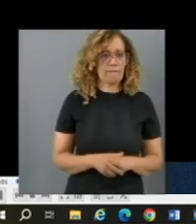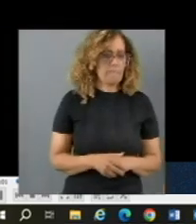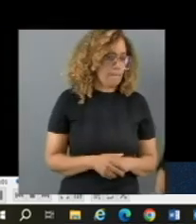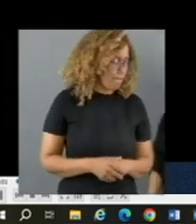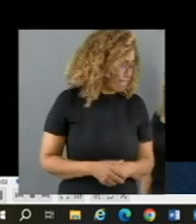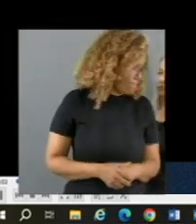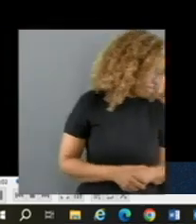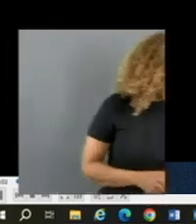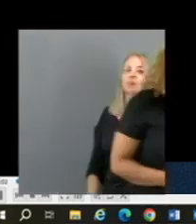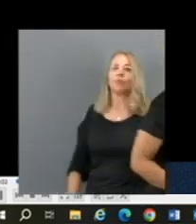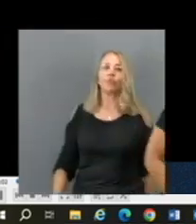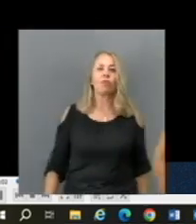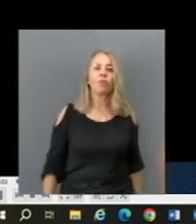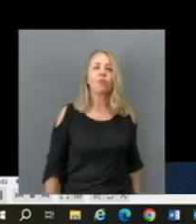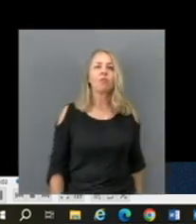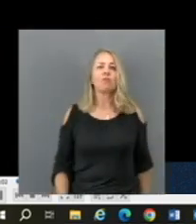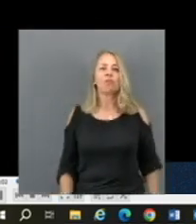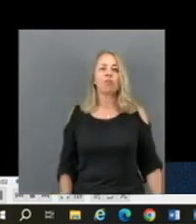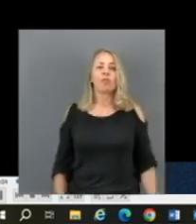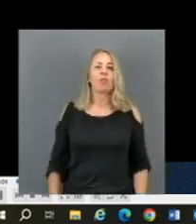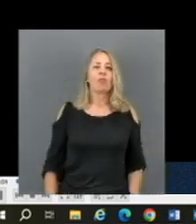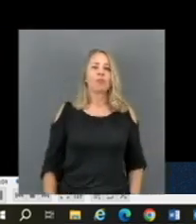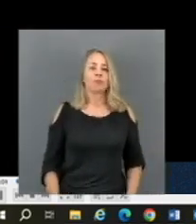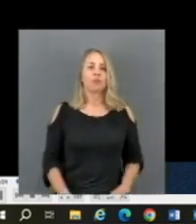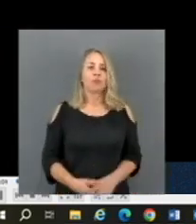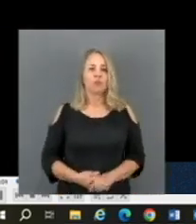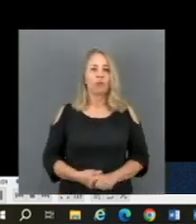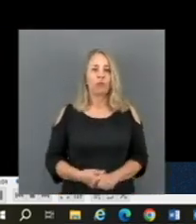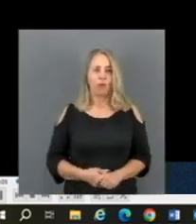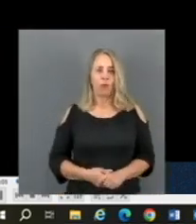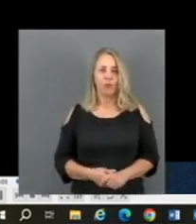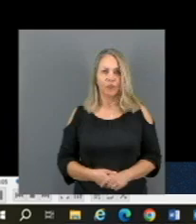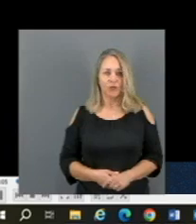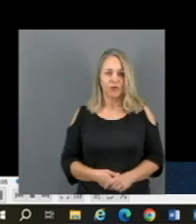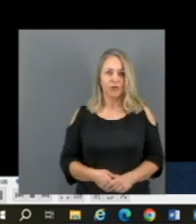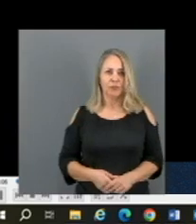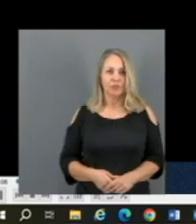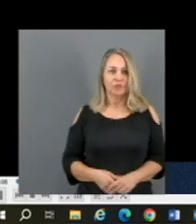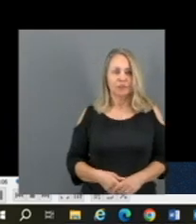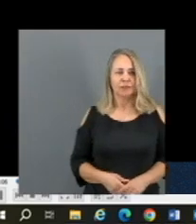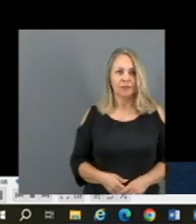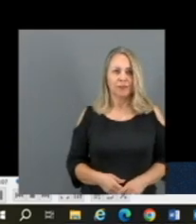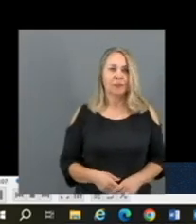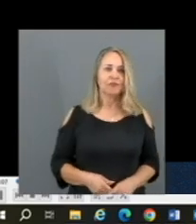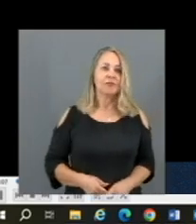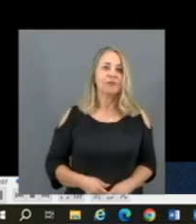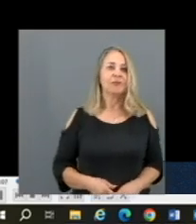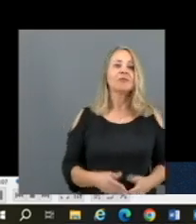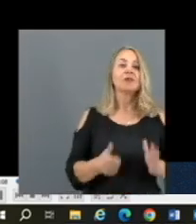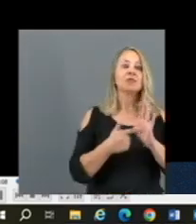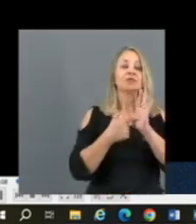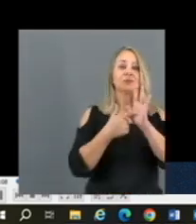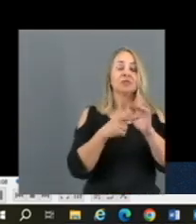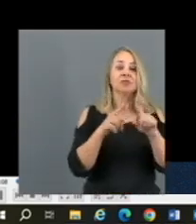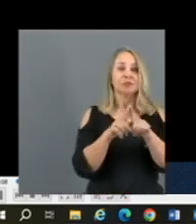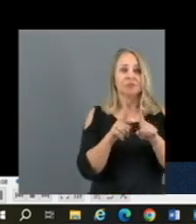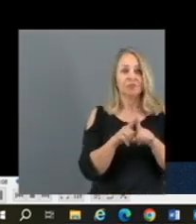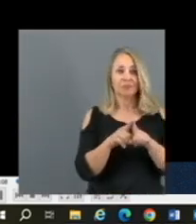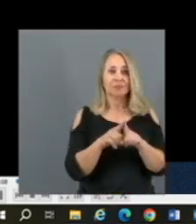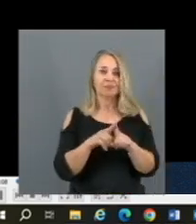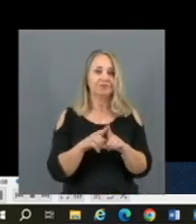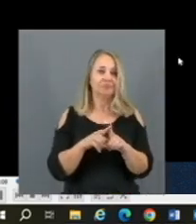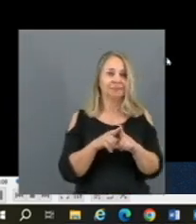direita. Vou mandar R$5, ó. É, bicentenário da independência. Para comprar uma garrafa d'água que está lá naquela barraca lá